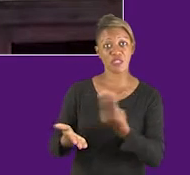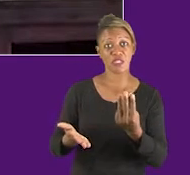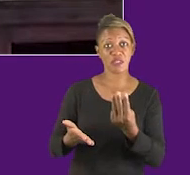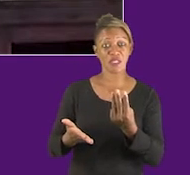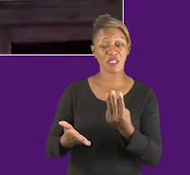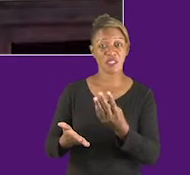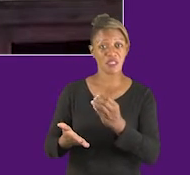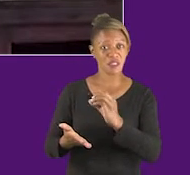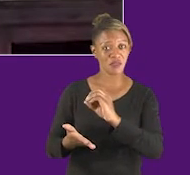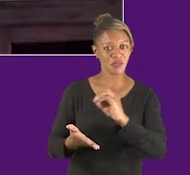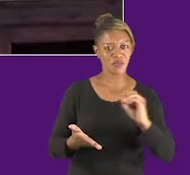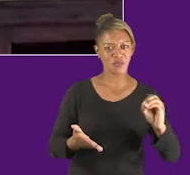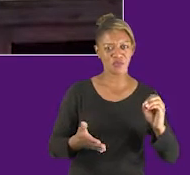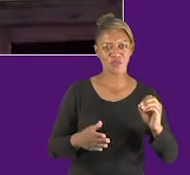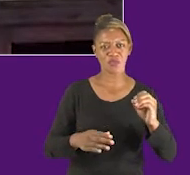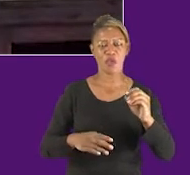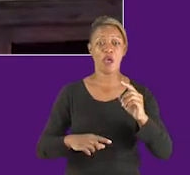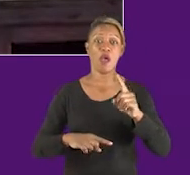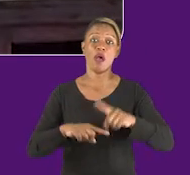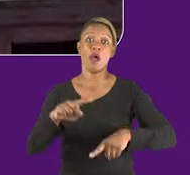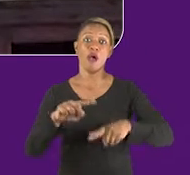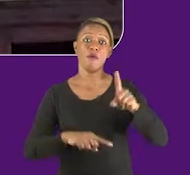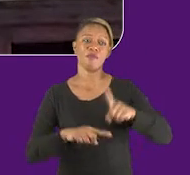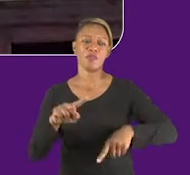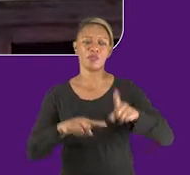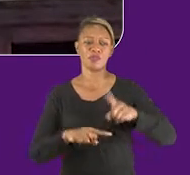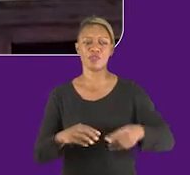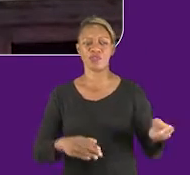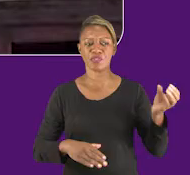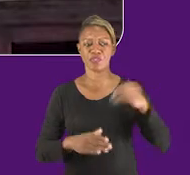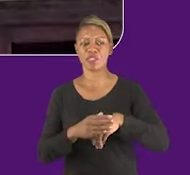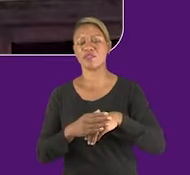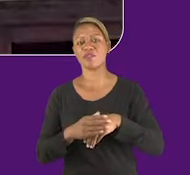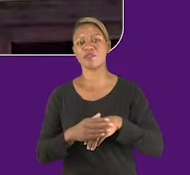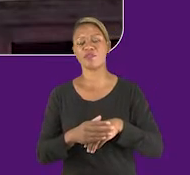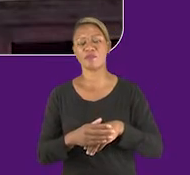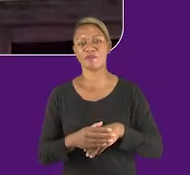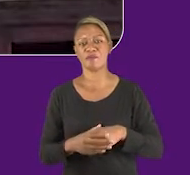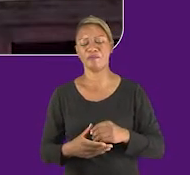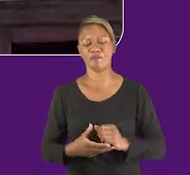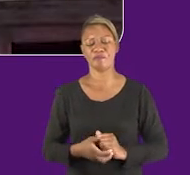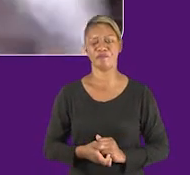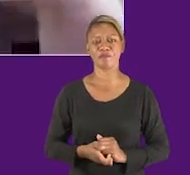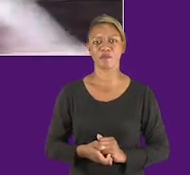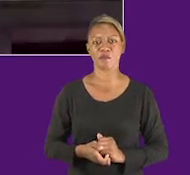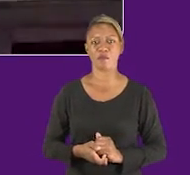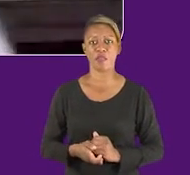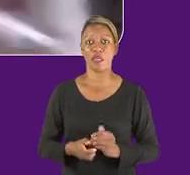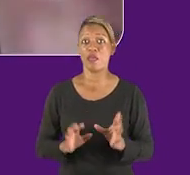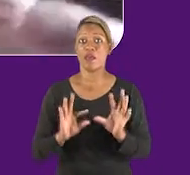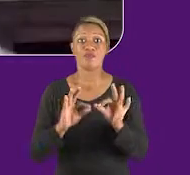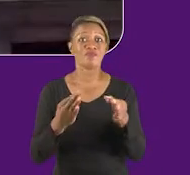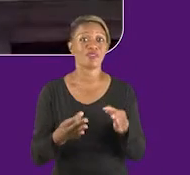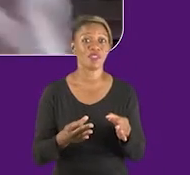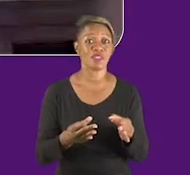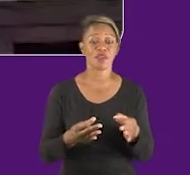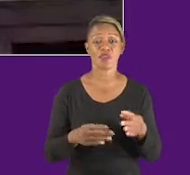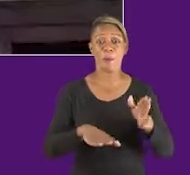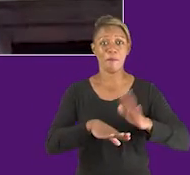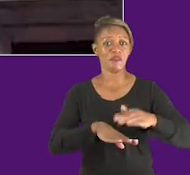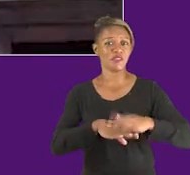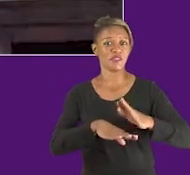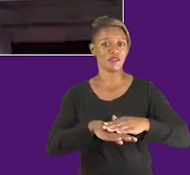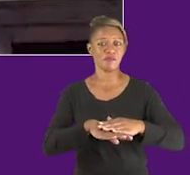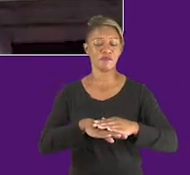mais de 150 esteiras de produção de tintas e nós temos designer ao longo desses produtos exatamente para fazer